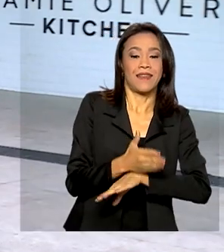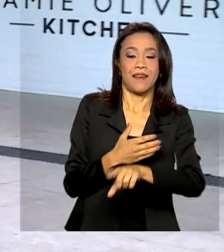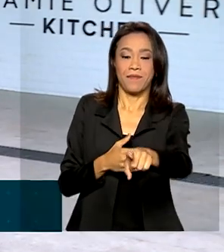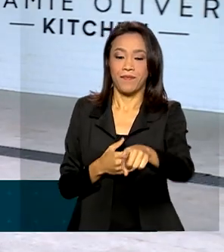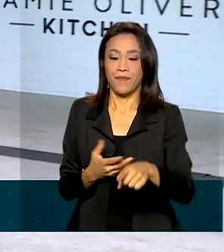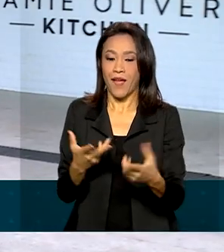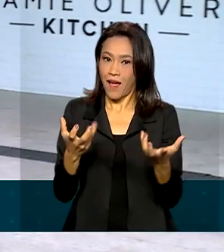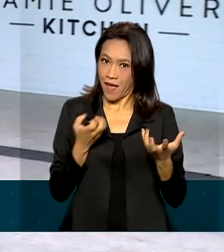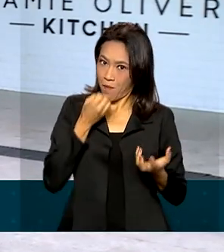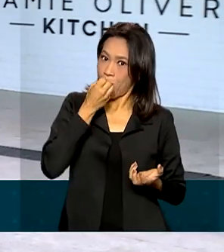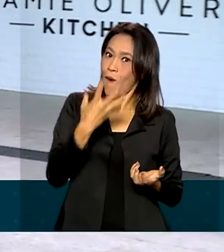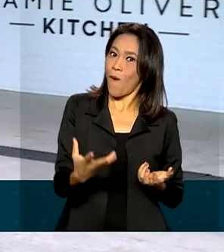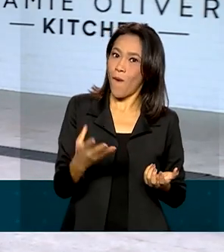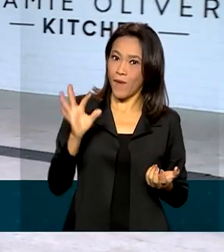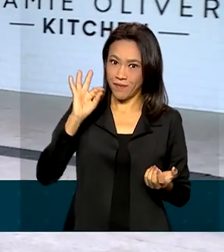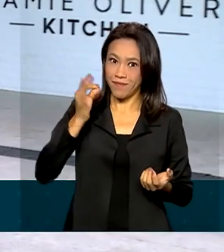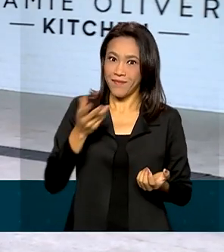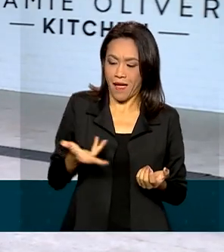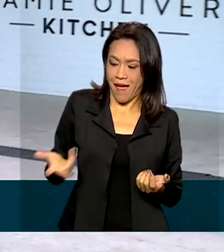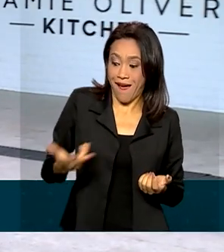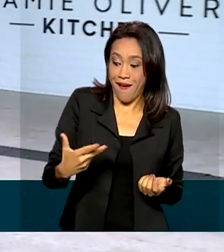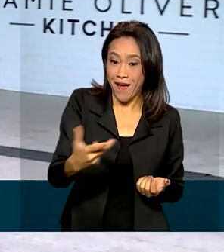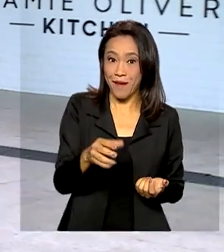boa deve ser mais veloz né ansioso para usar